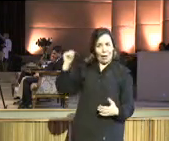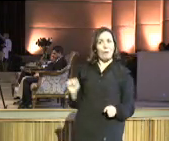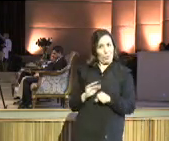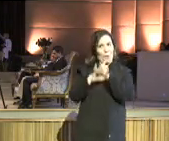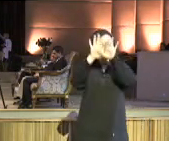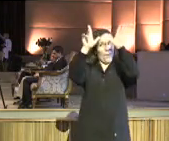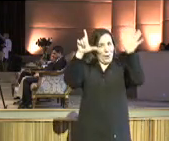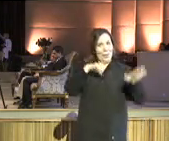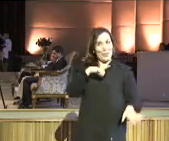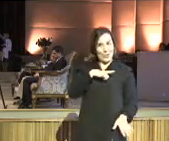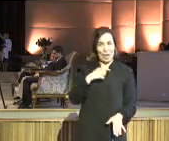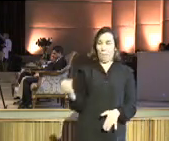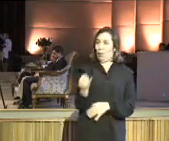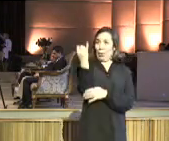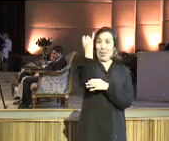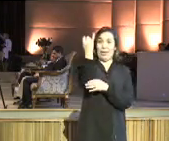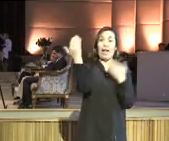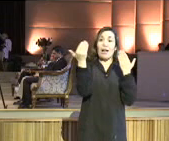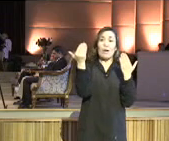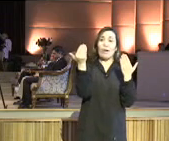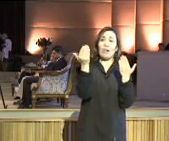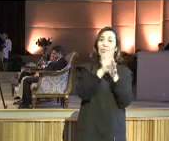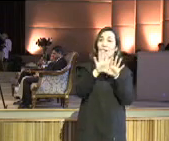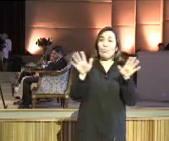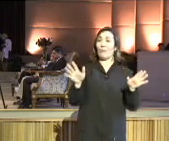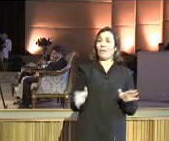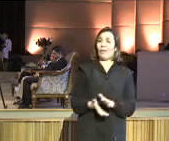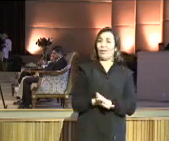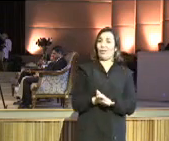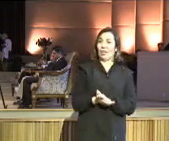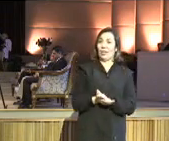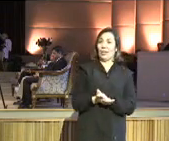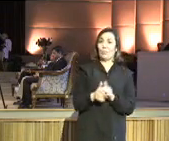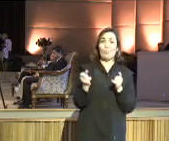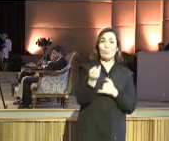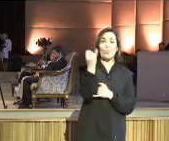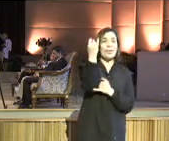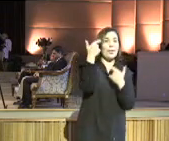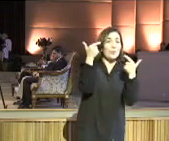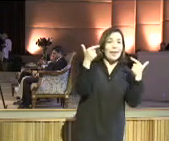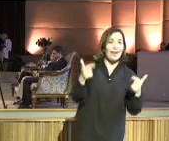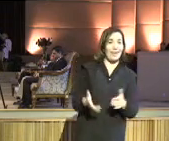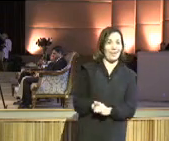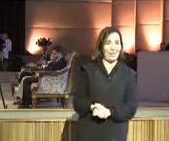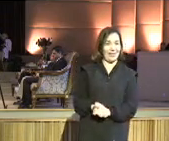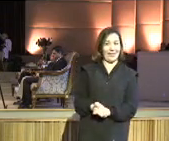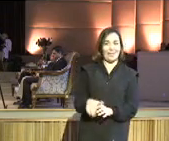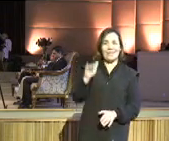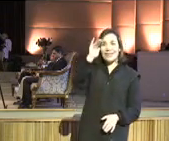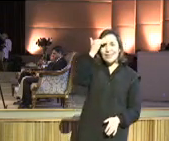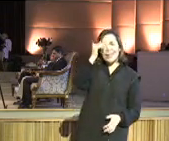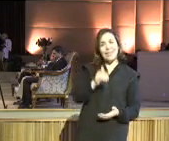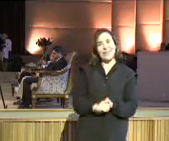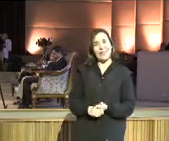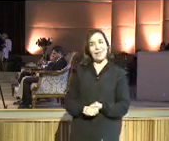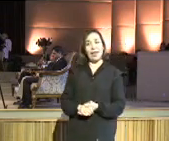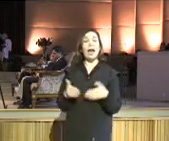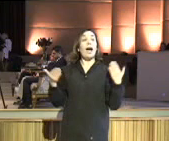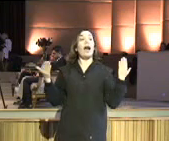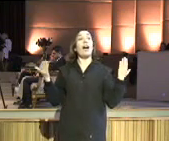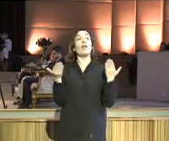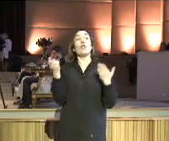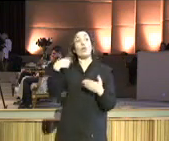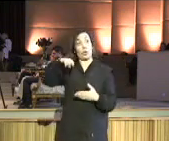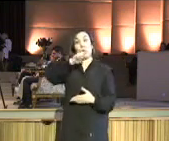Por isso a Bíblia diz que a gente tem que colocar a nossa vida em perspectiva. E a perspectiva é buscar a glória eterna